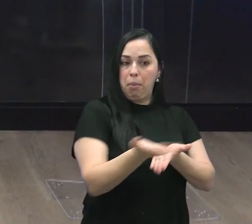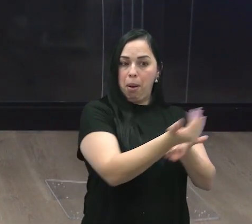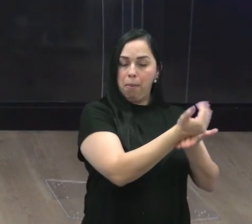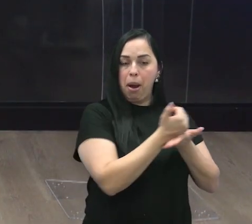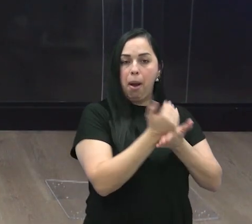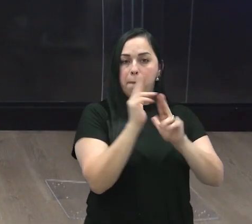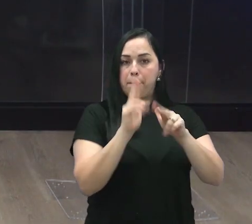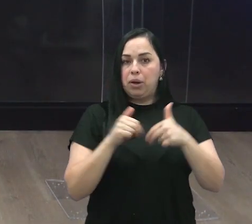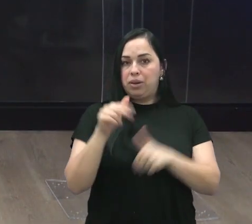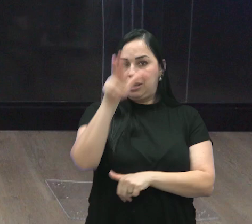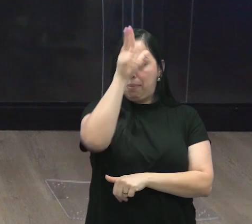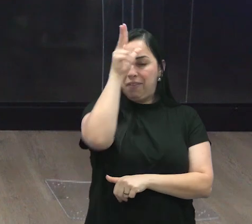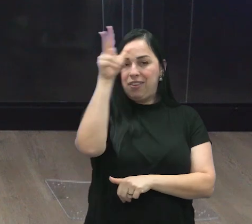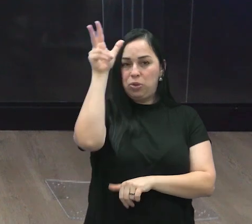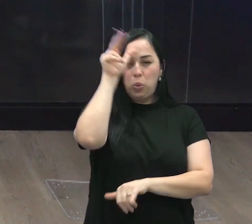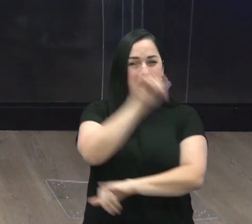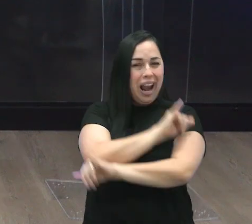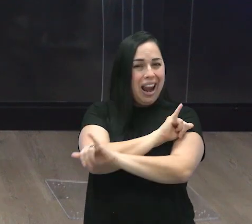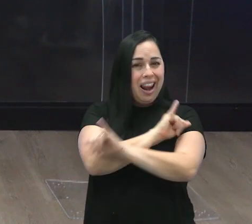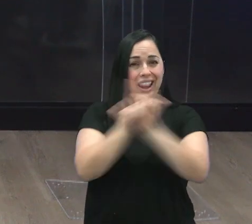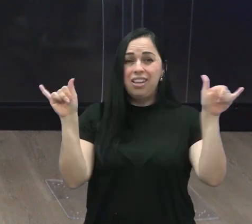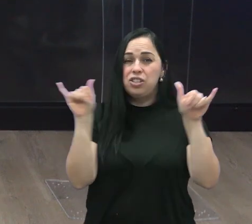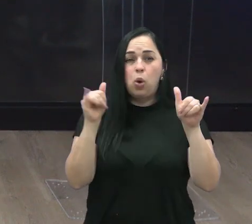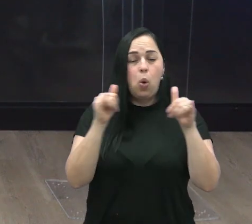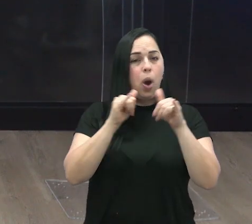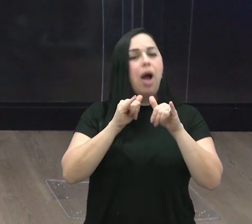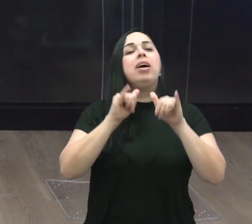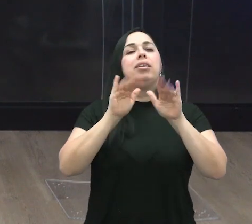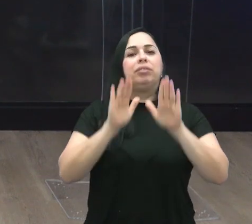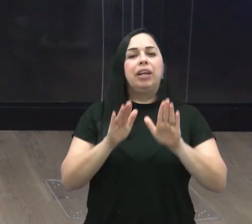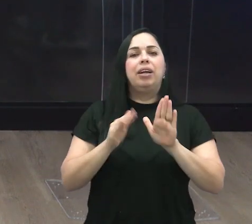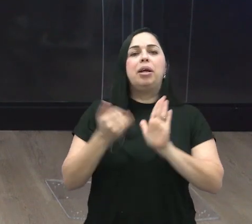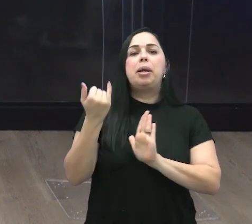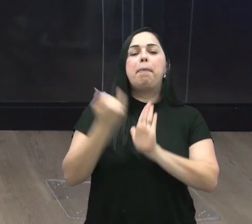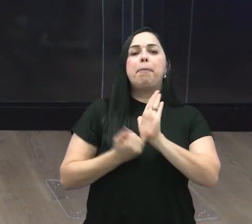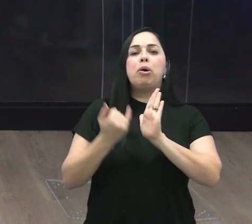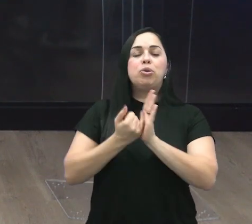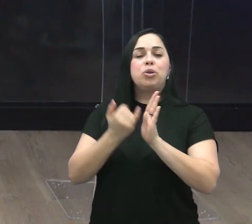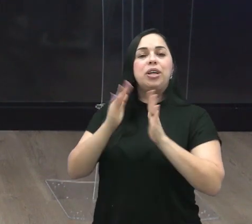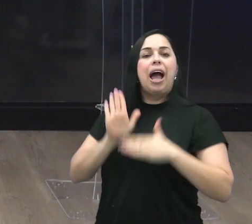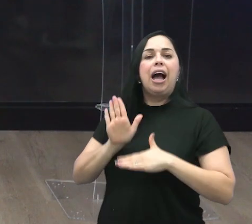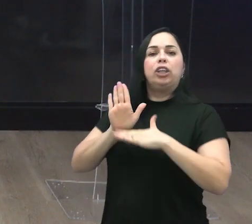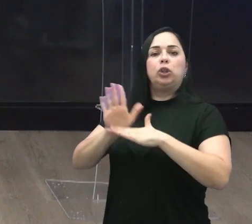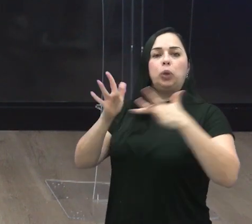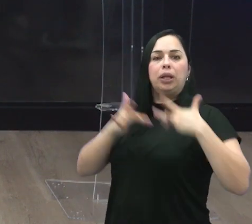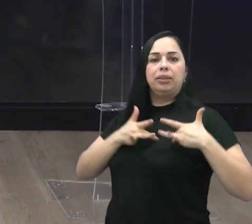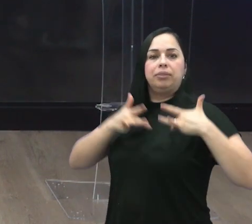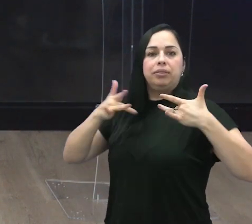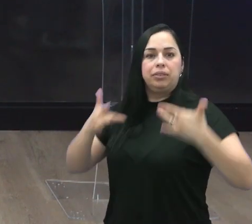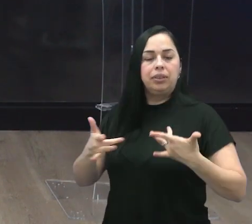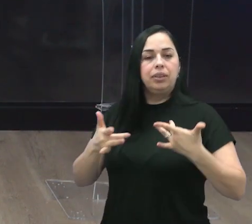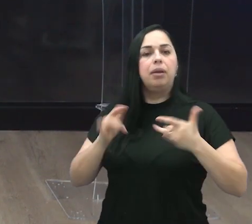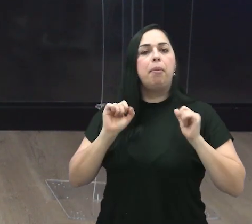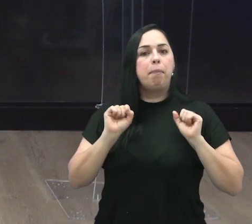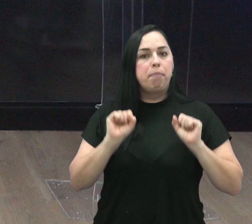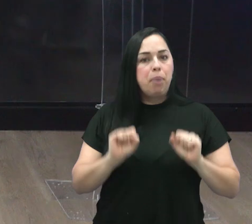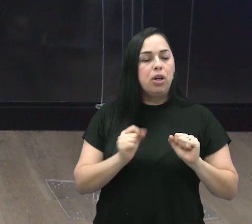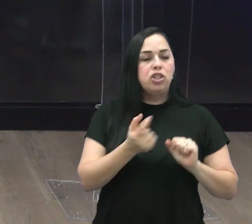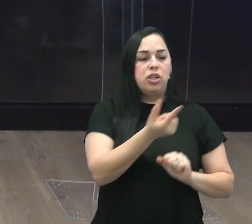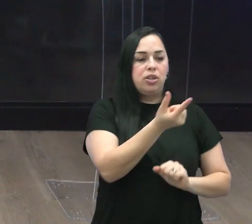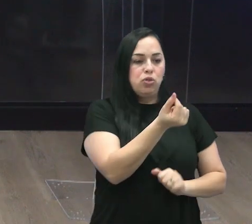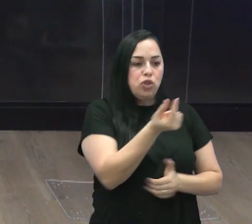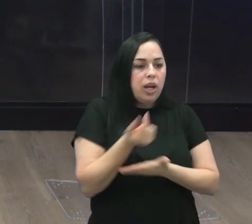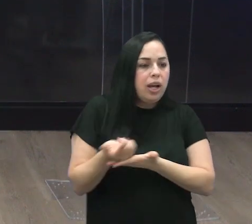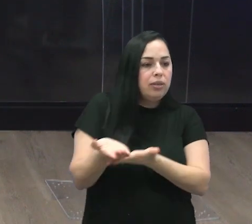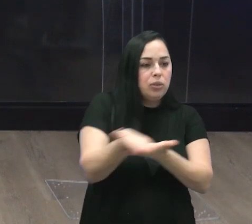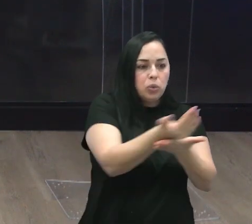a doarem parte do imposto de renda devido, a Prefeitura de São José acaba de lançar a campanha Imposto Solidário. O